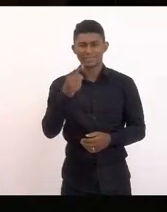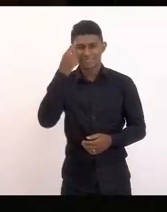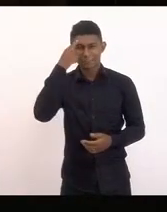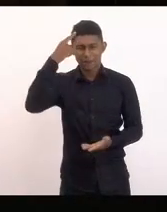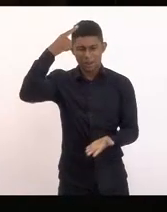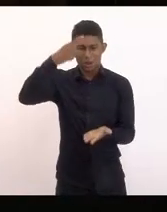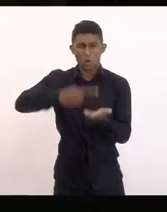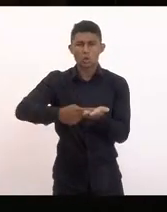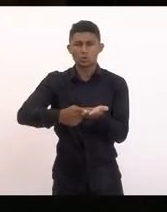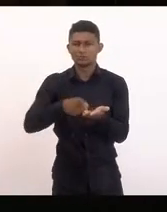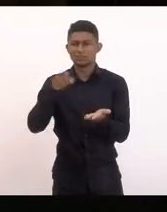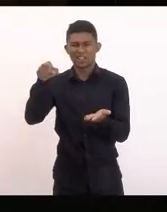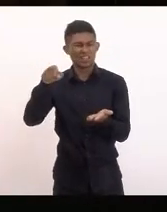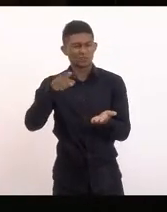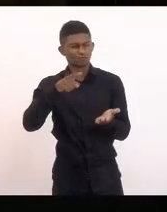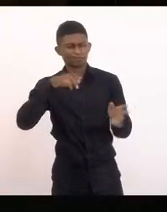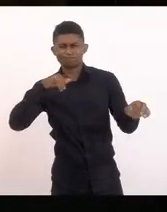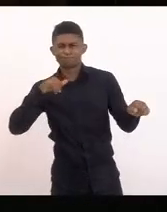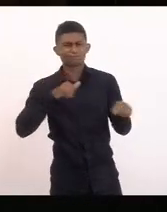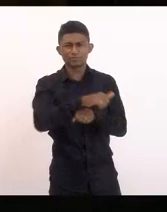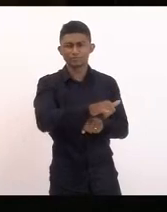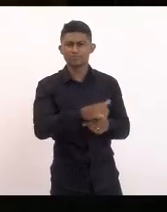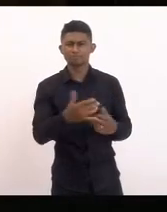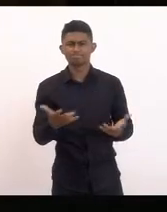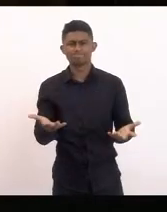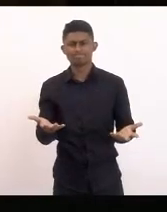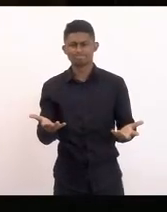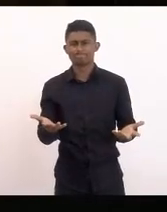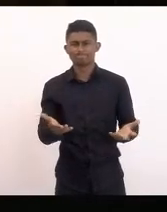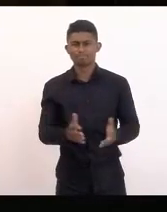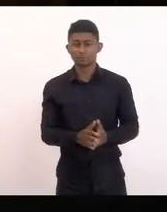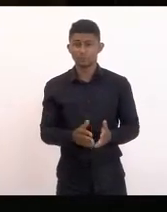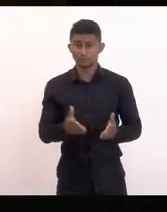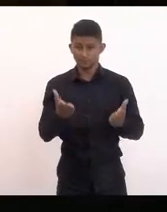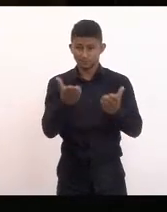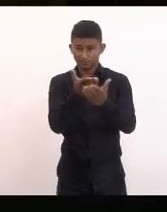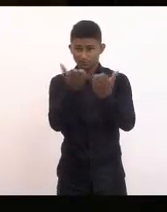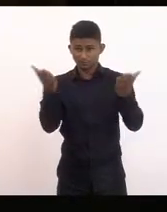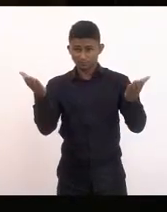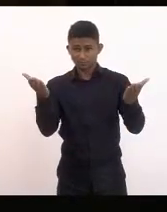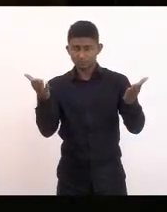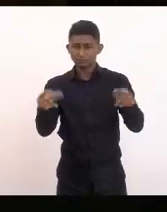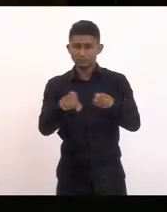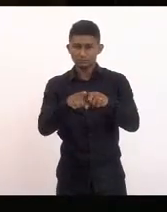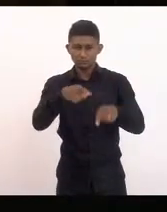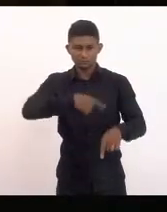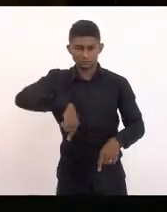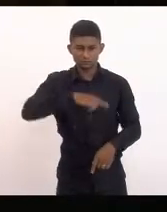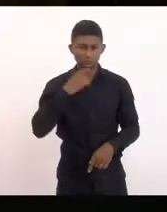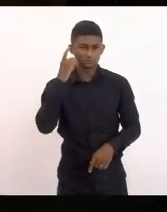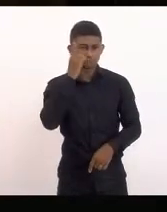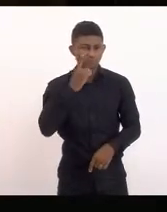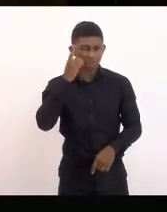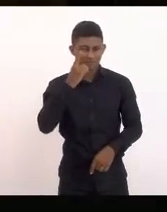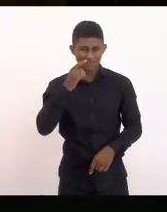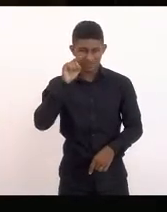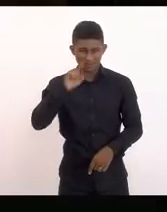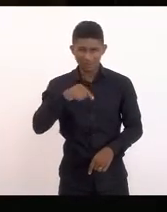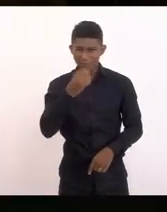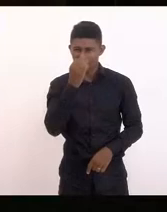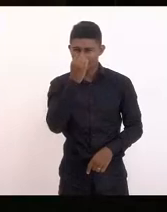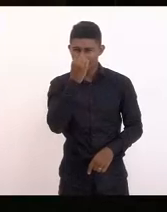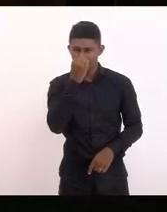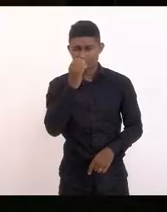que foi feito por esta casa. E, verdadeiramente, não só vocês, mas nós, parlamentares, não somos palhaços.